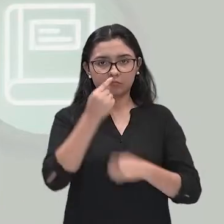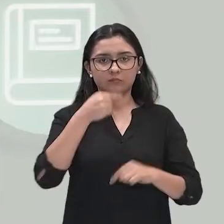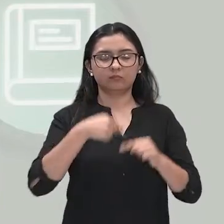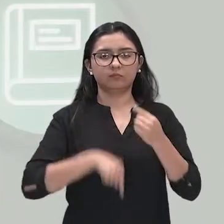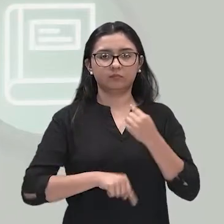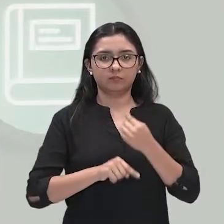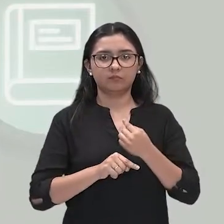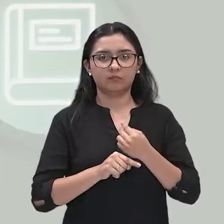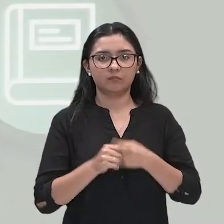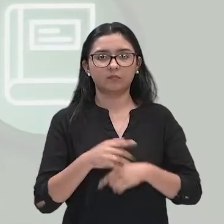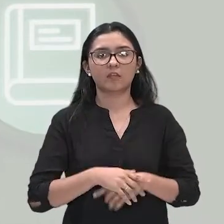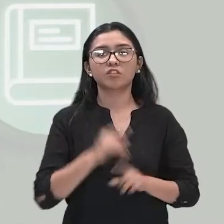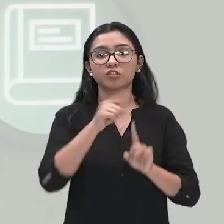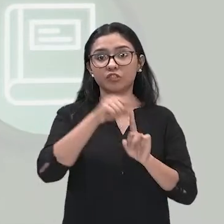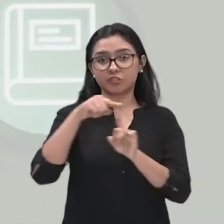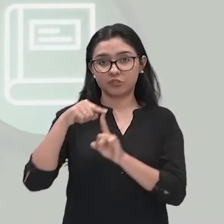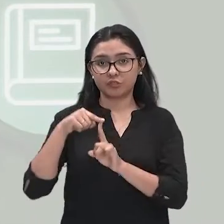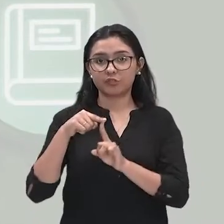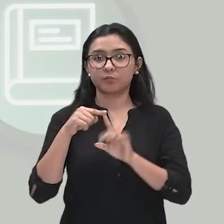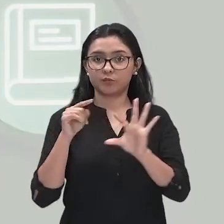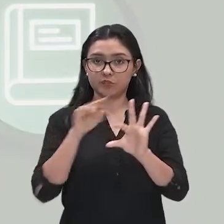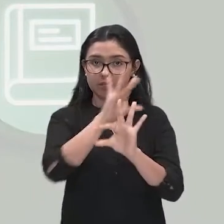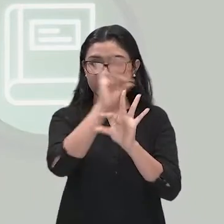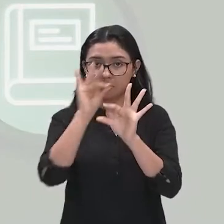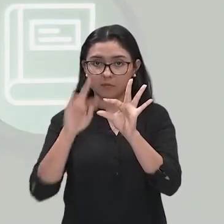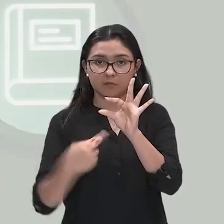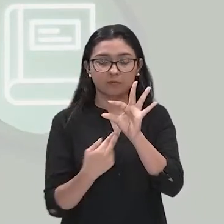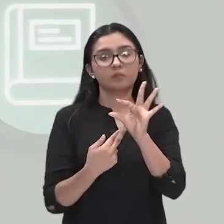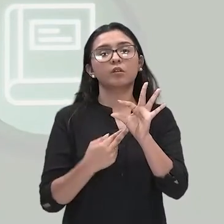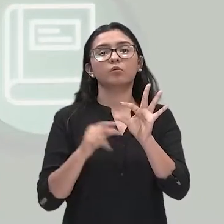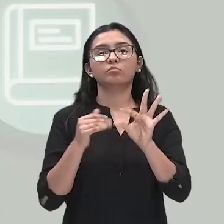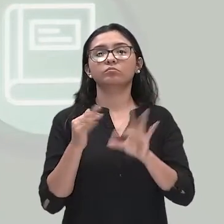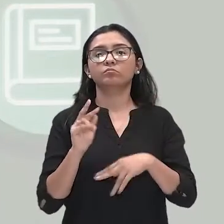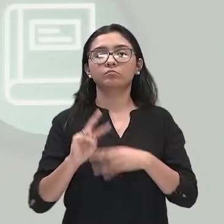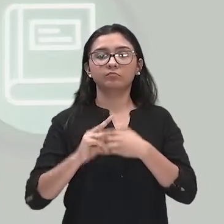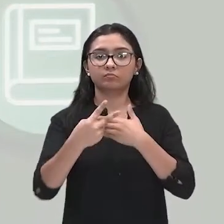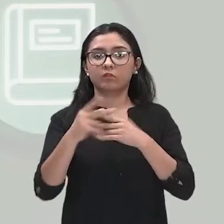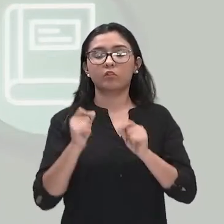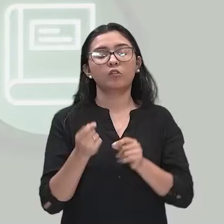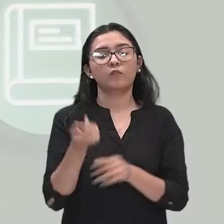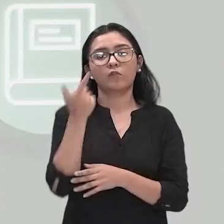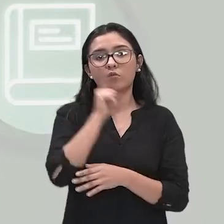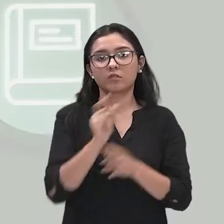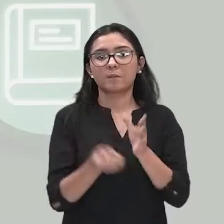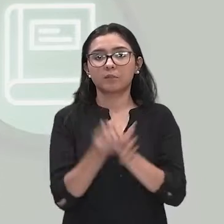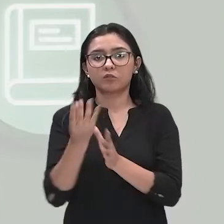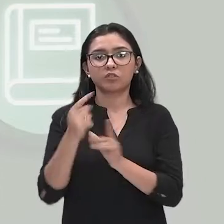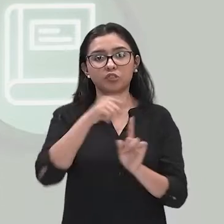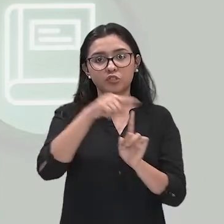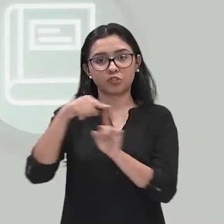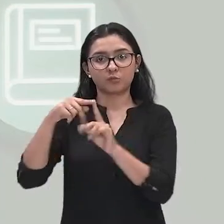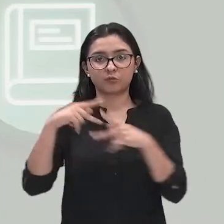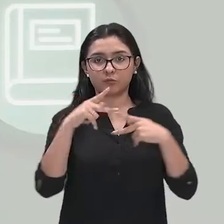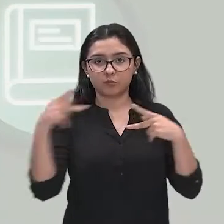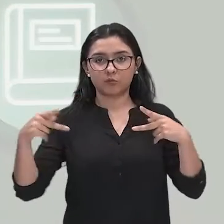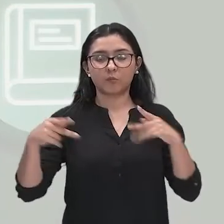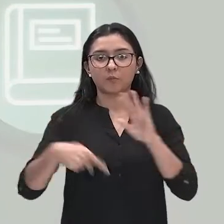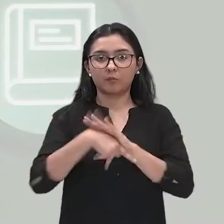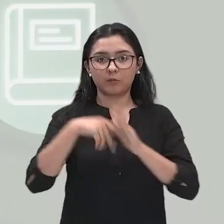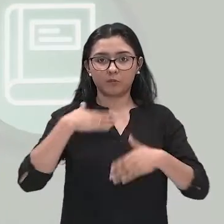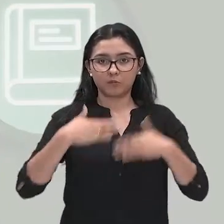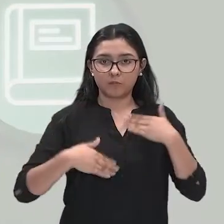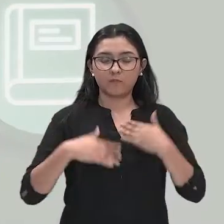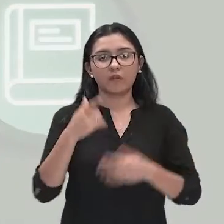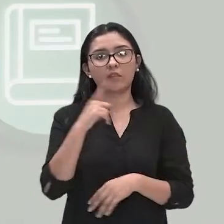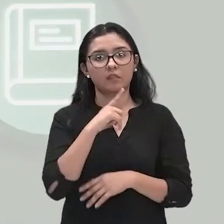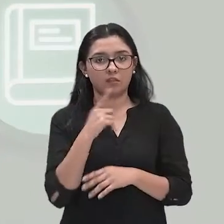sintetizar esse tipo de aminoácido e aí, consequentemente, eu não vou conseguir produzir certos tipos de proteína, ou então eu vou ter um pouco